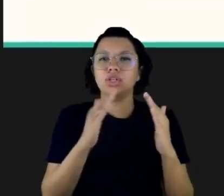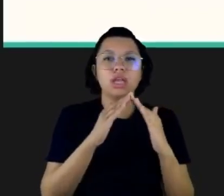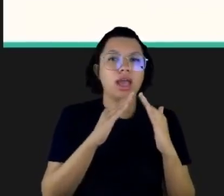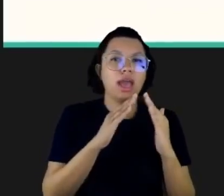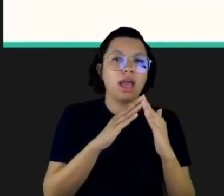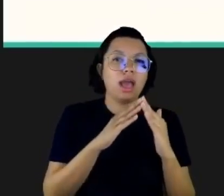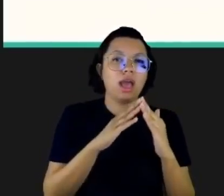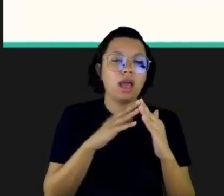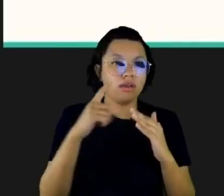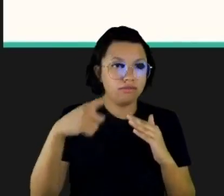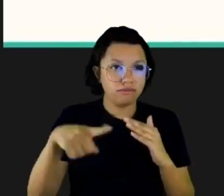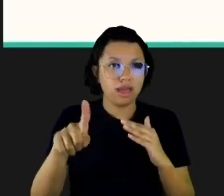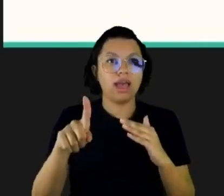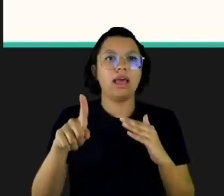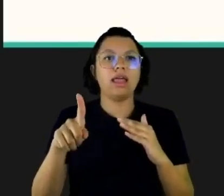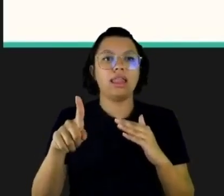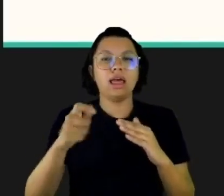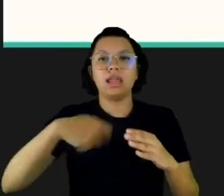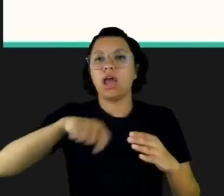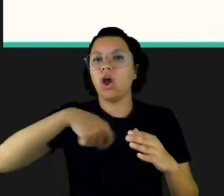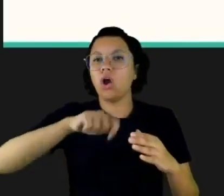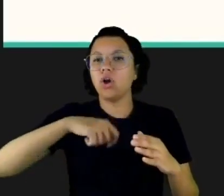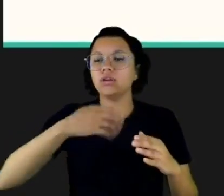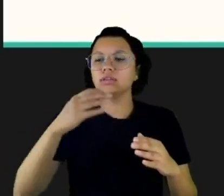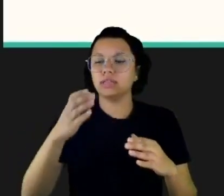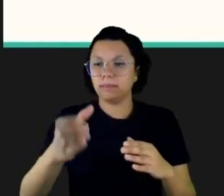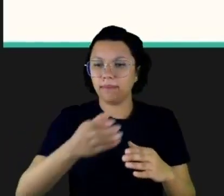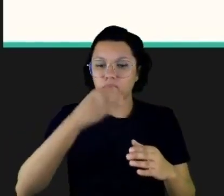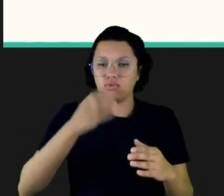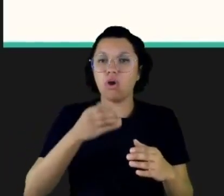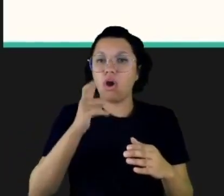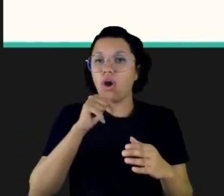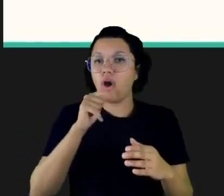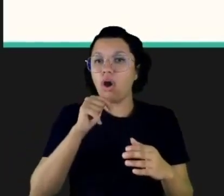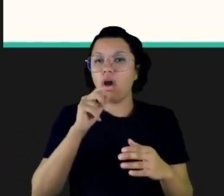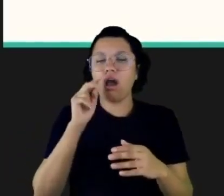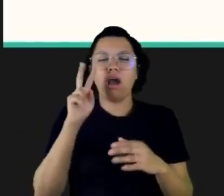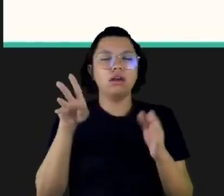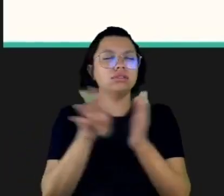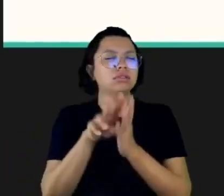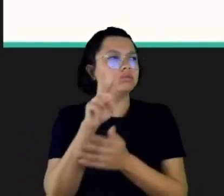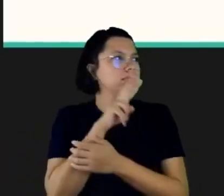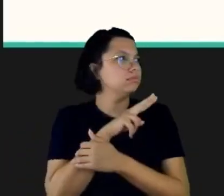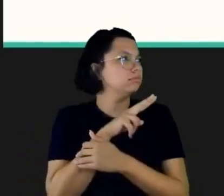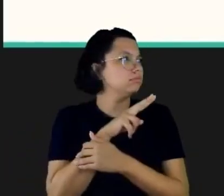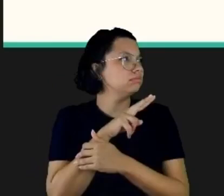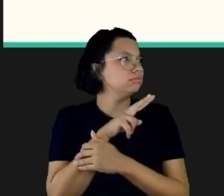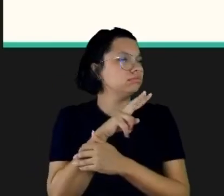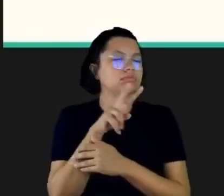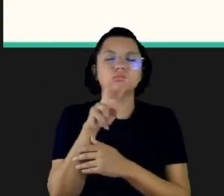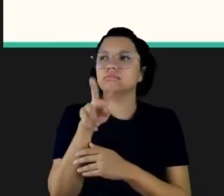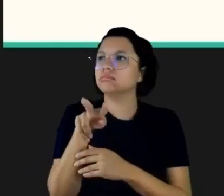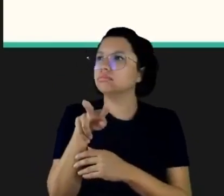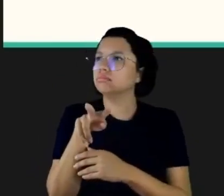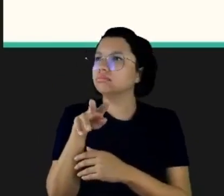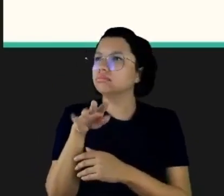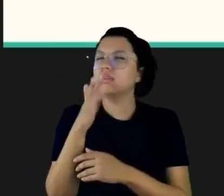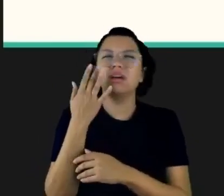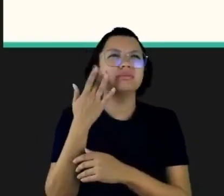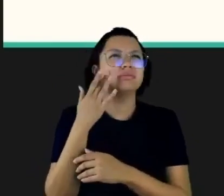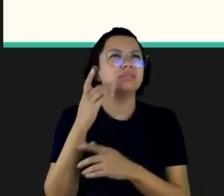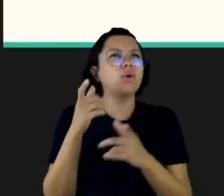copo de água. Ela chega no corredor e olha para todos os lados da casa e não sabe onde é a cozinha, né?